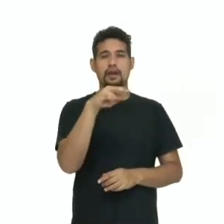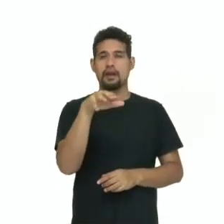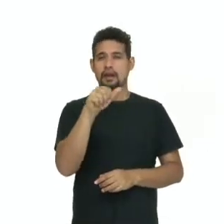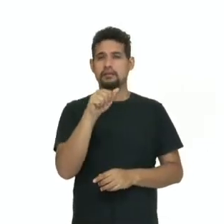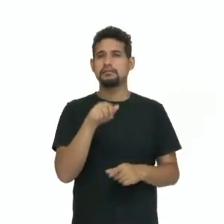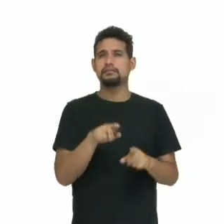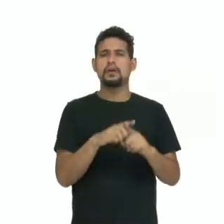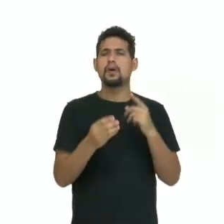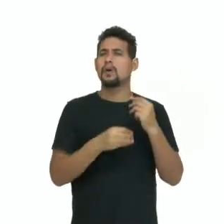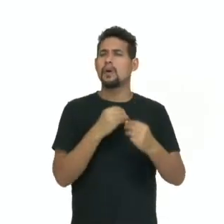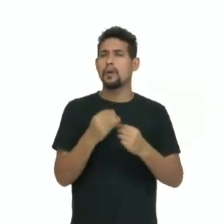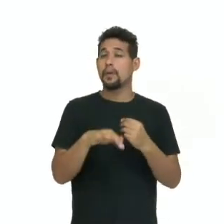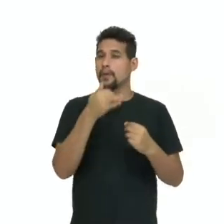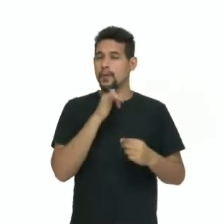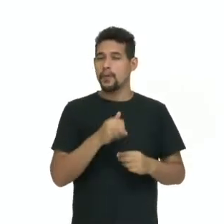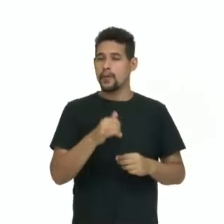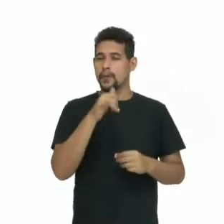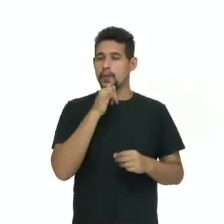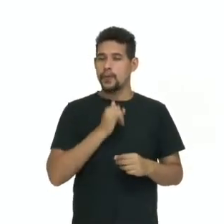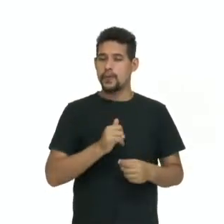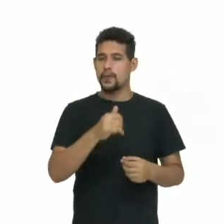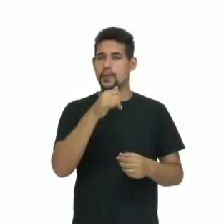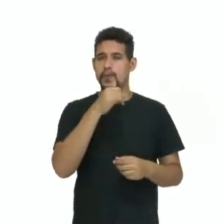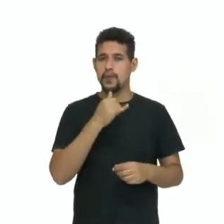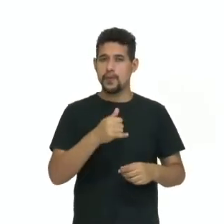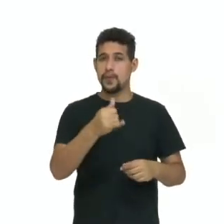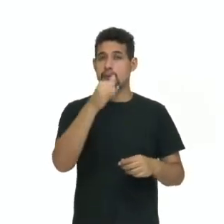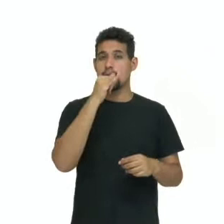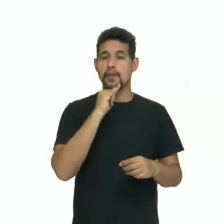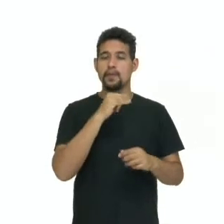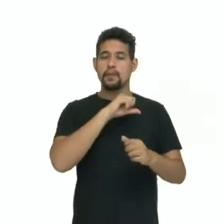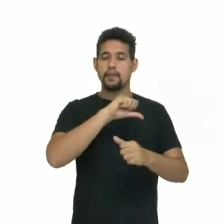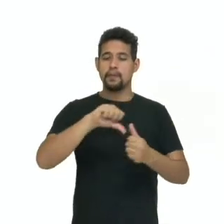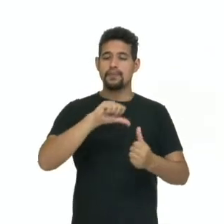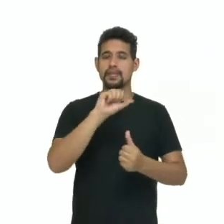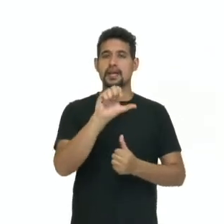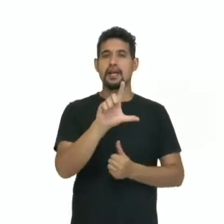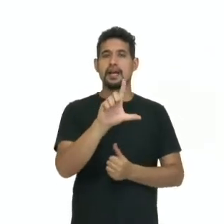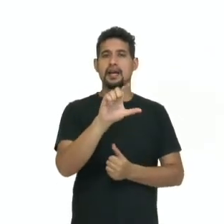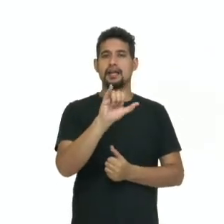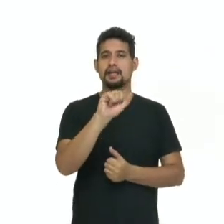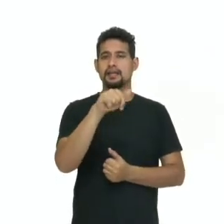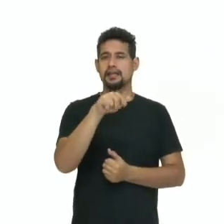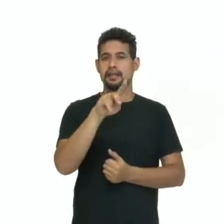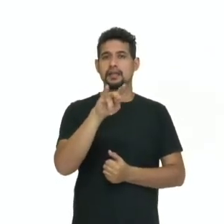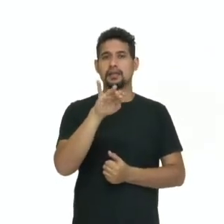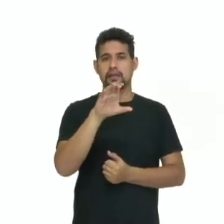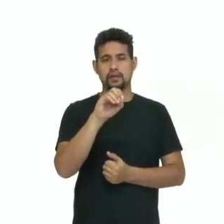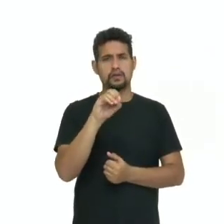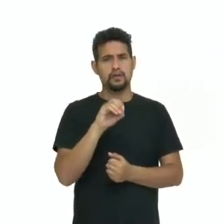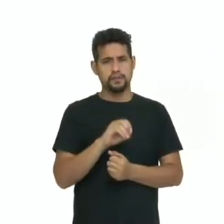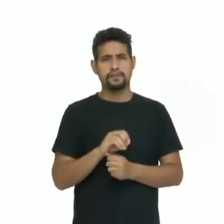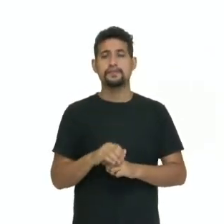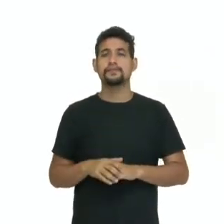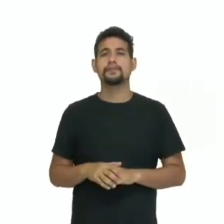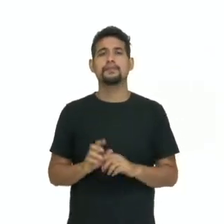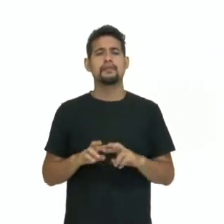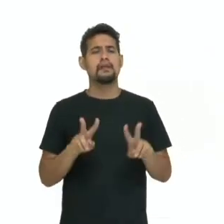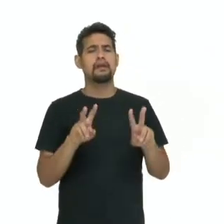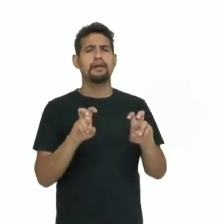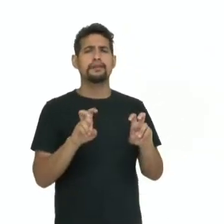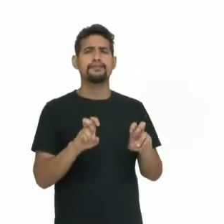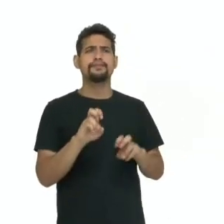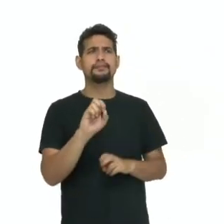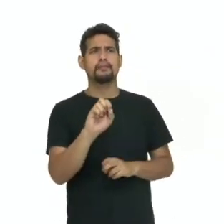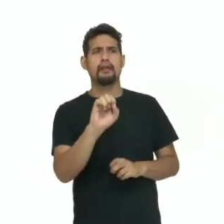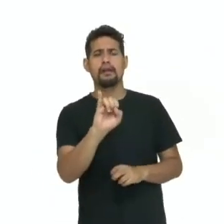sólida, por meio da corrente elétrica passa para o estado líquido. Isso é, a substância iônica é fundida. O termo ígneo